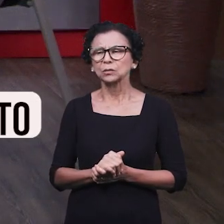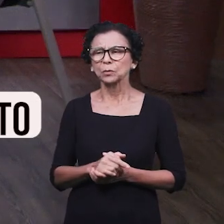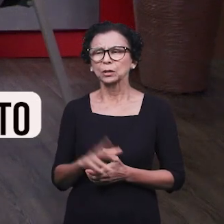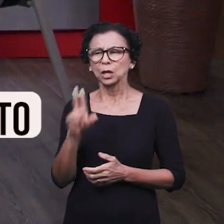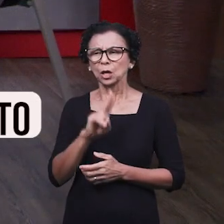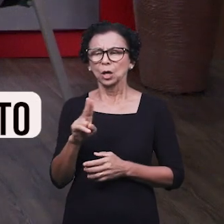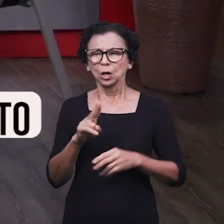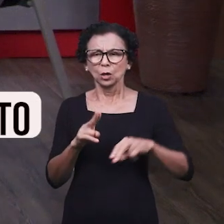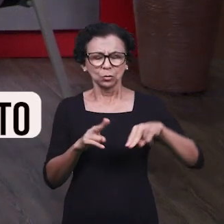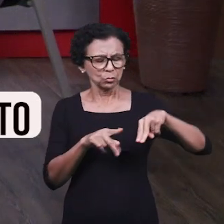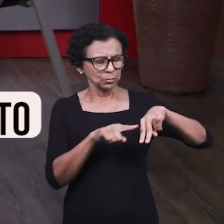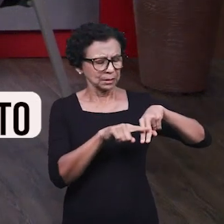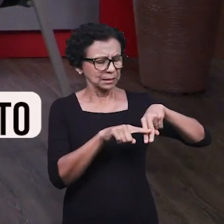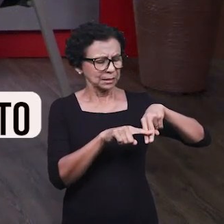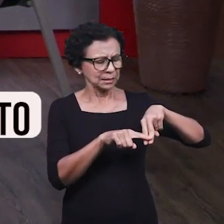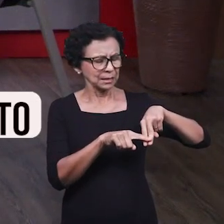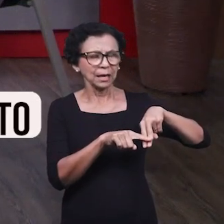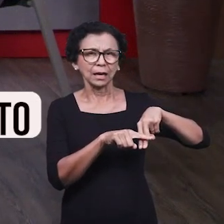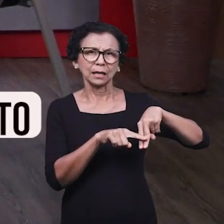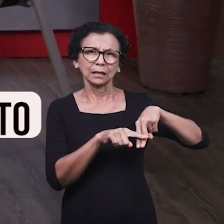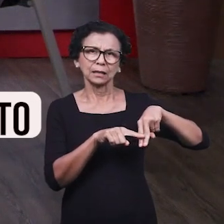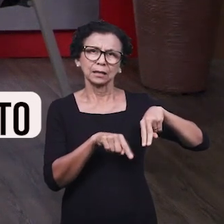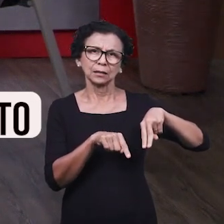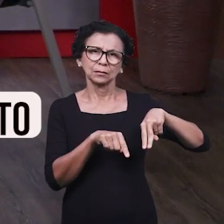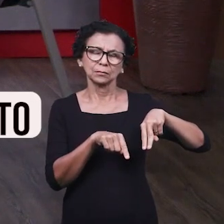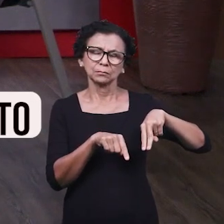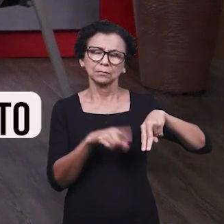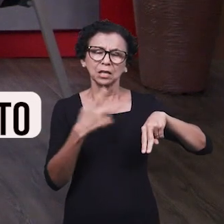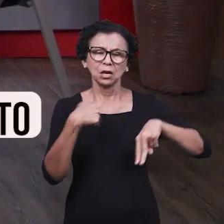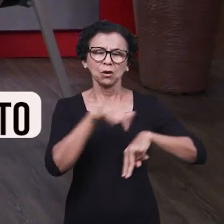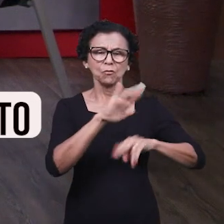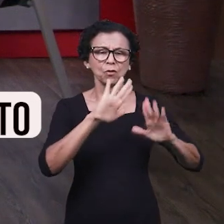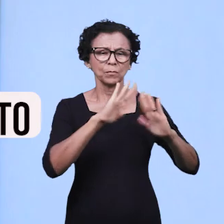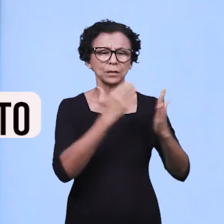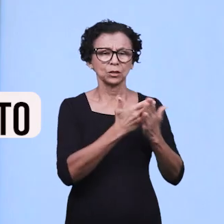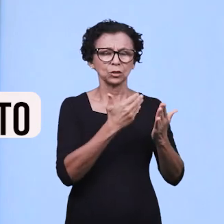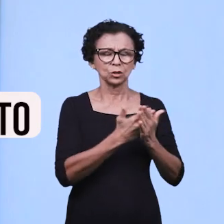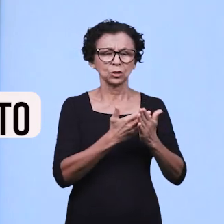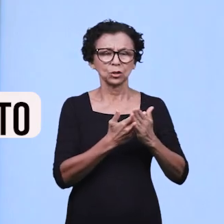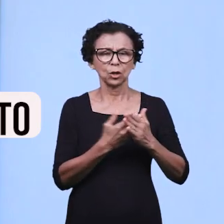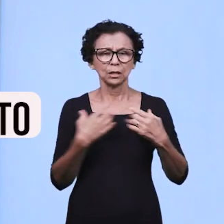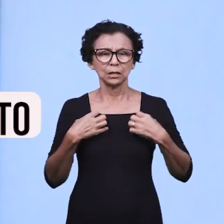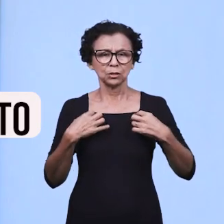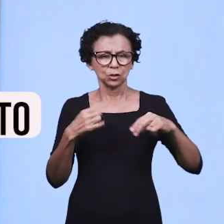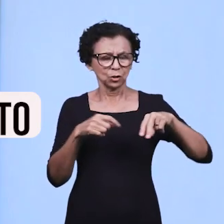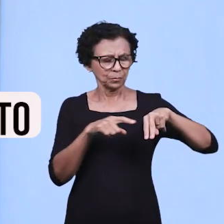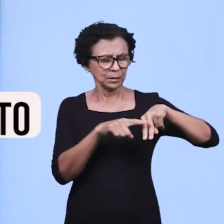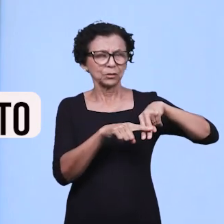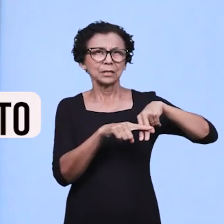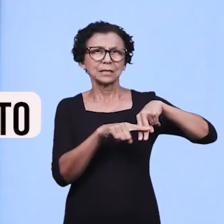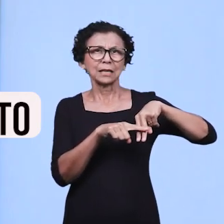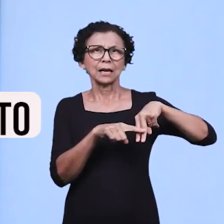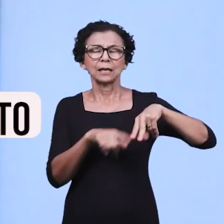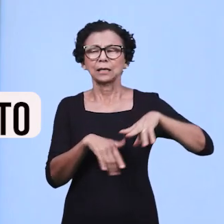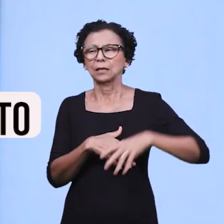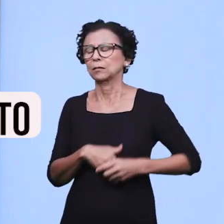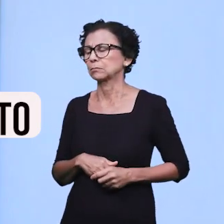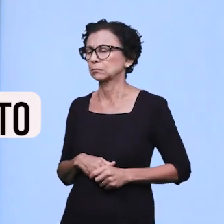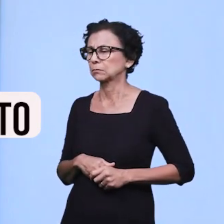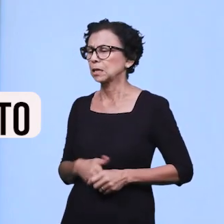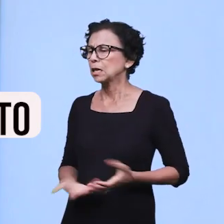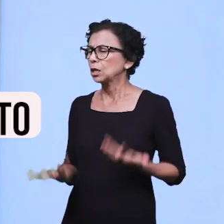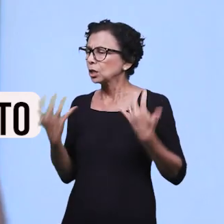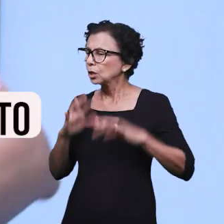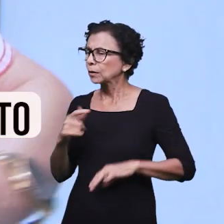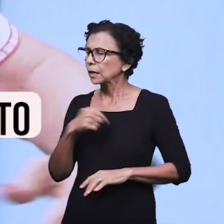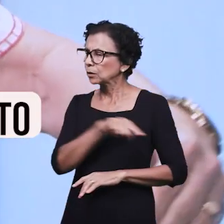escola. Eu falei, é mesmo, minha filha? Não acredito. Eles falam isso, mamãe, não quero mais para a escola. Tá bom, então faz o